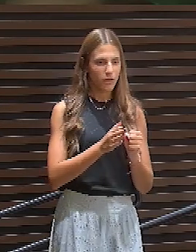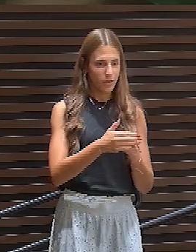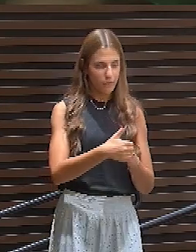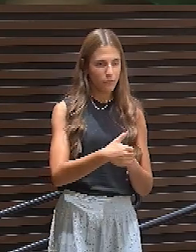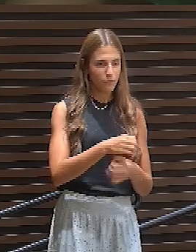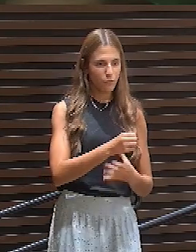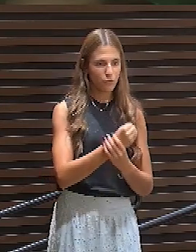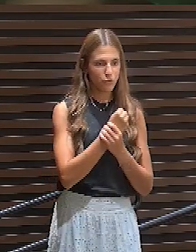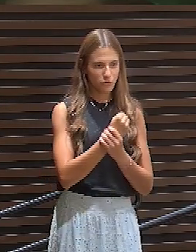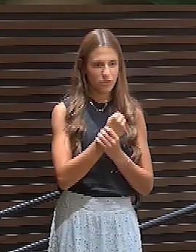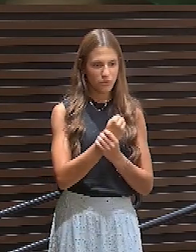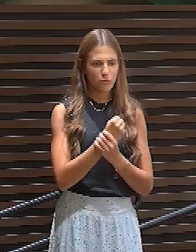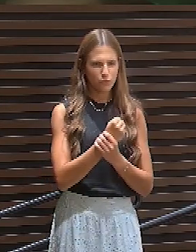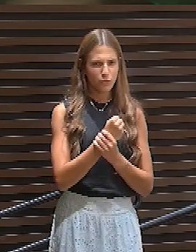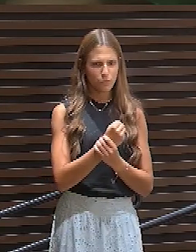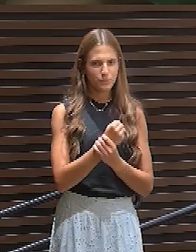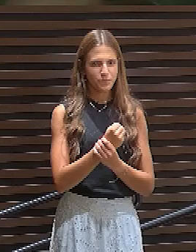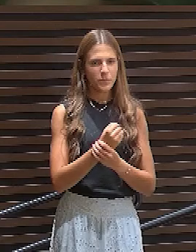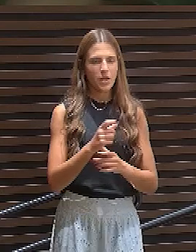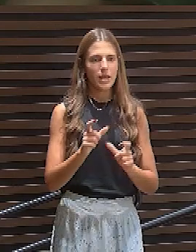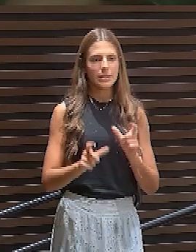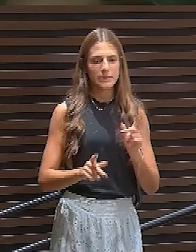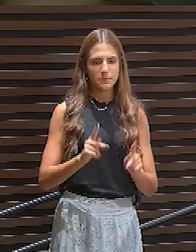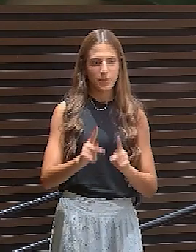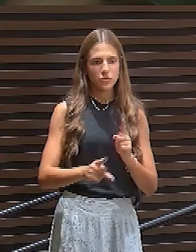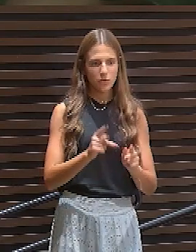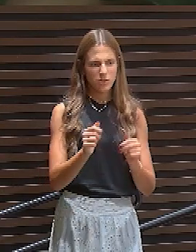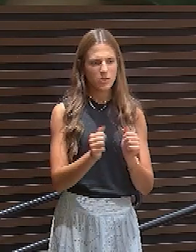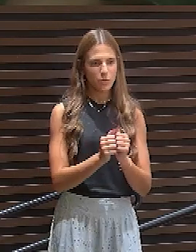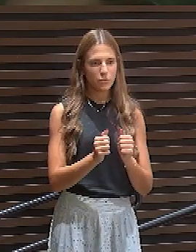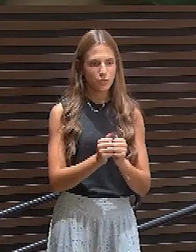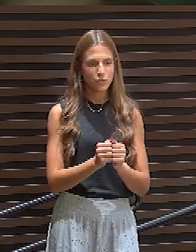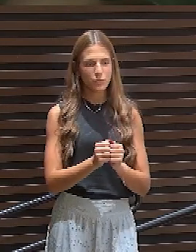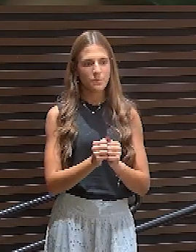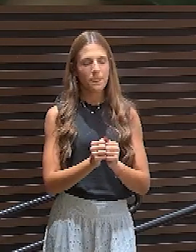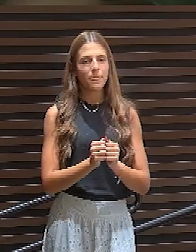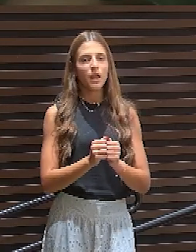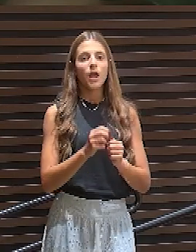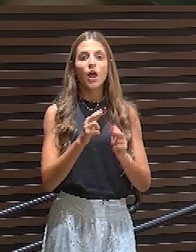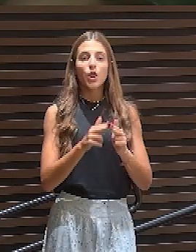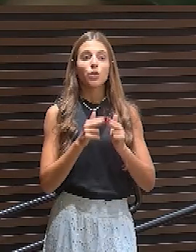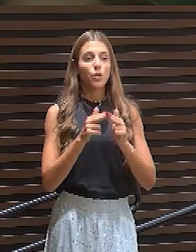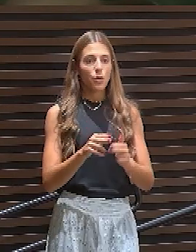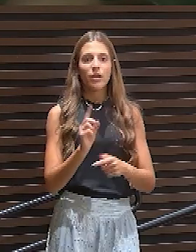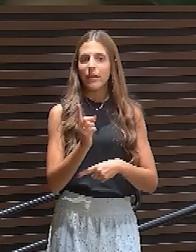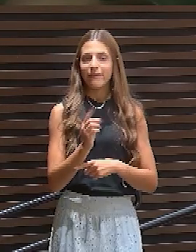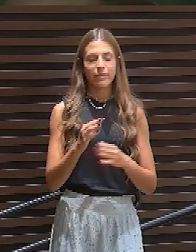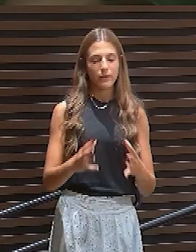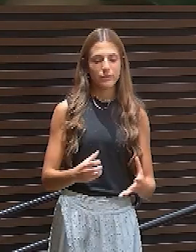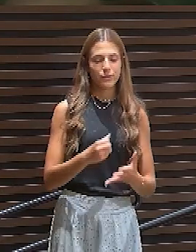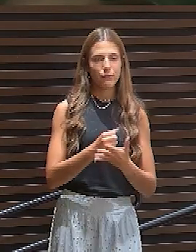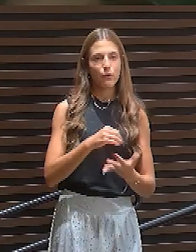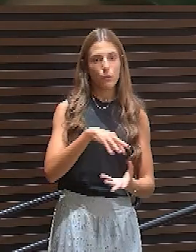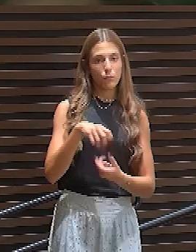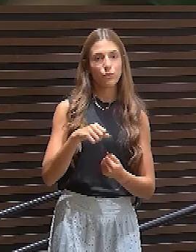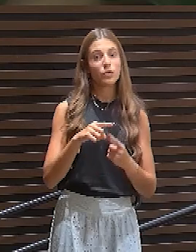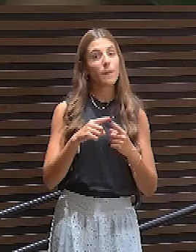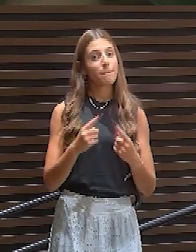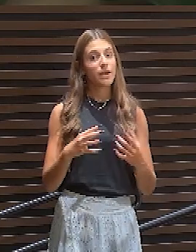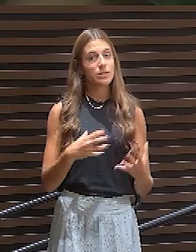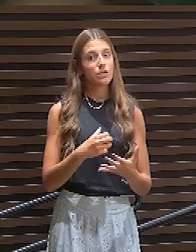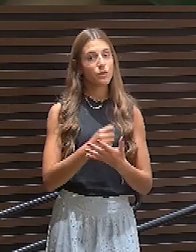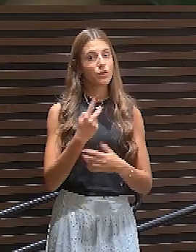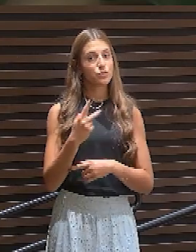o seu cuidado. Noé não salvou o mundo, mas ele salvou sua casa. E isso é